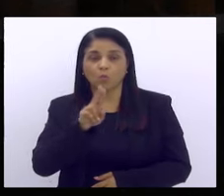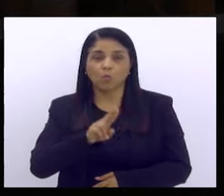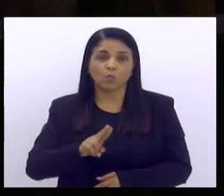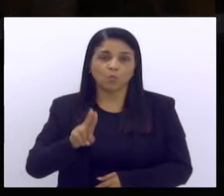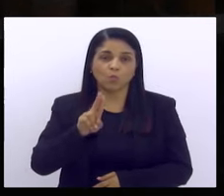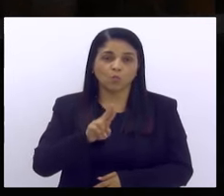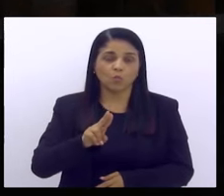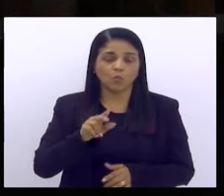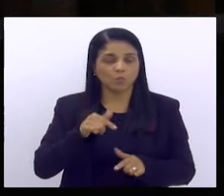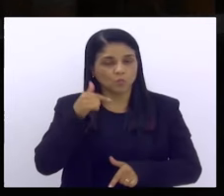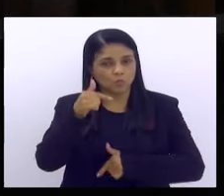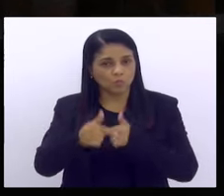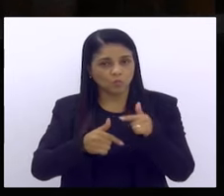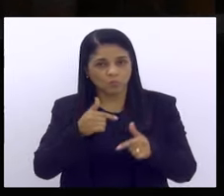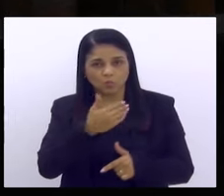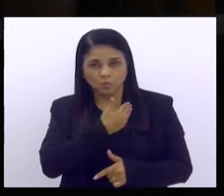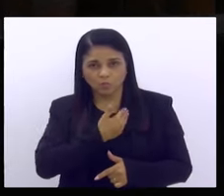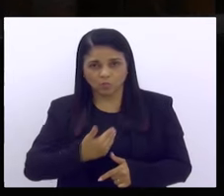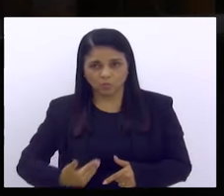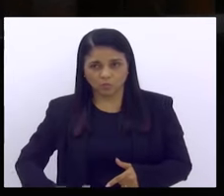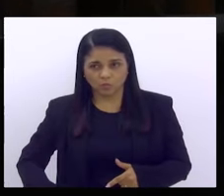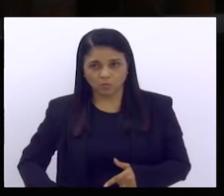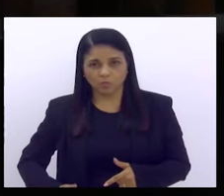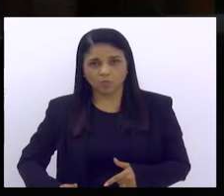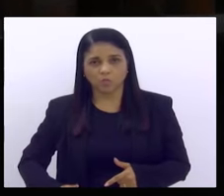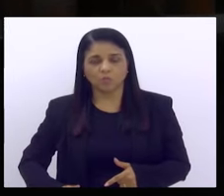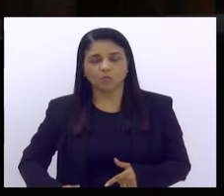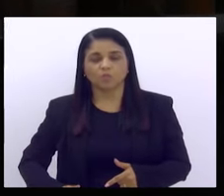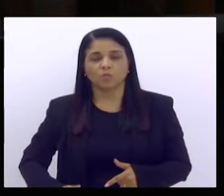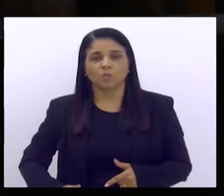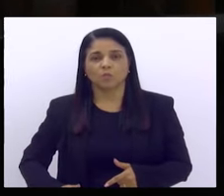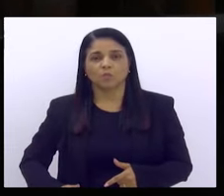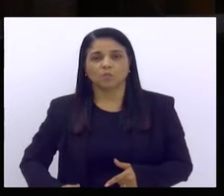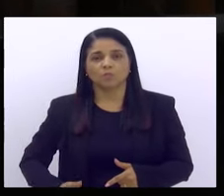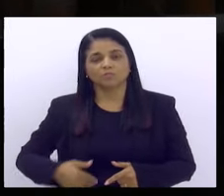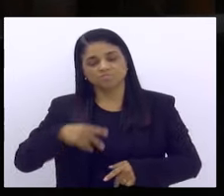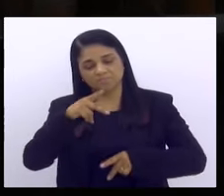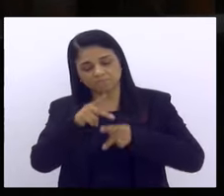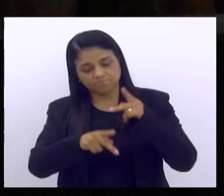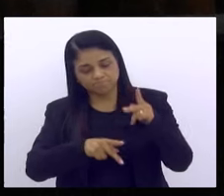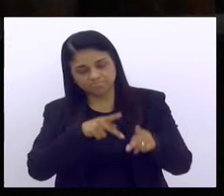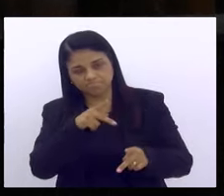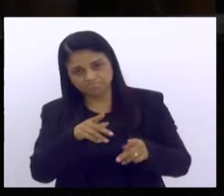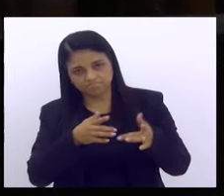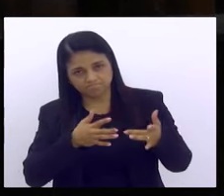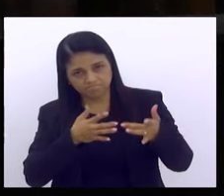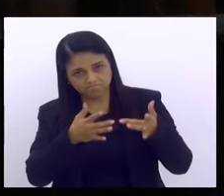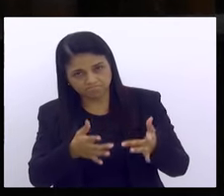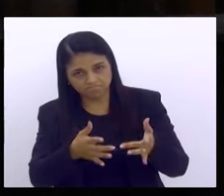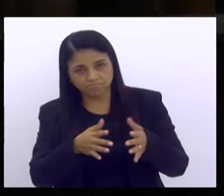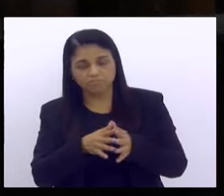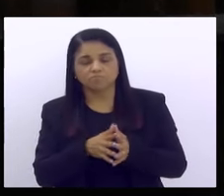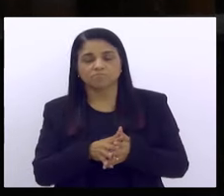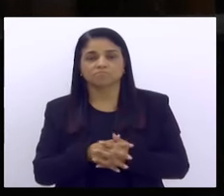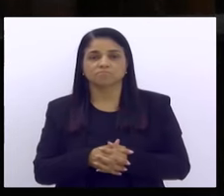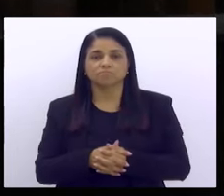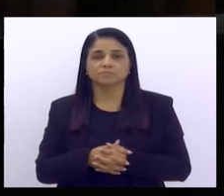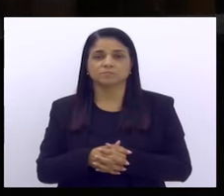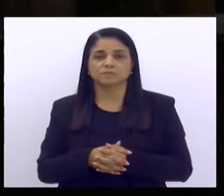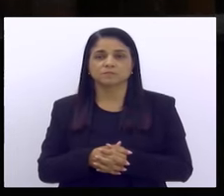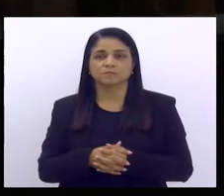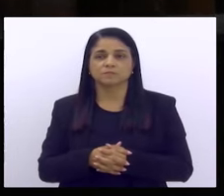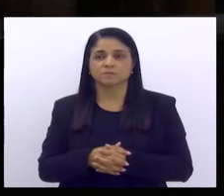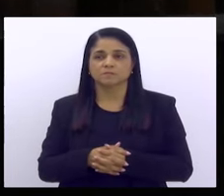de serviços públicos colocada à disposição da população. Então, vou ler a parte que